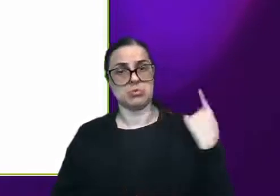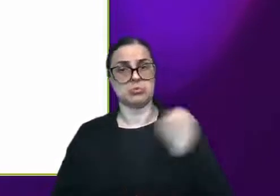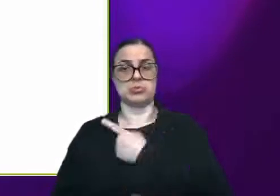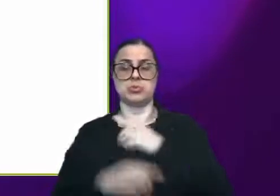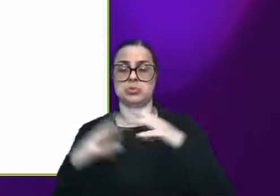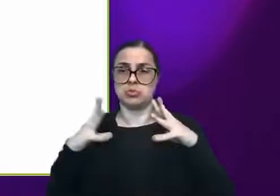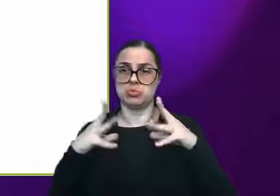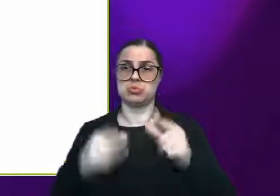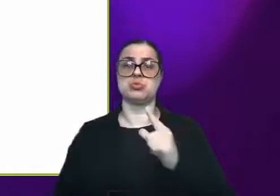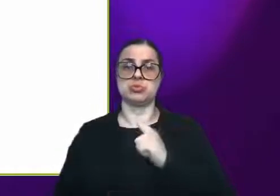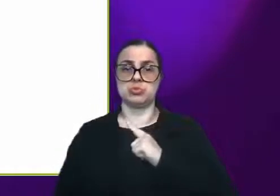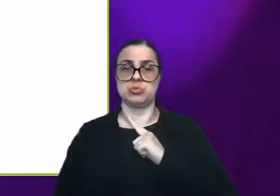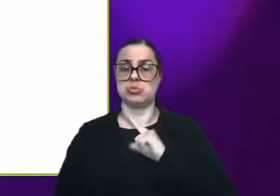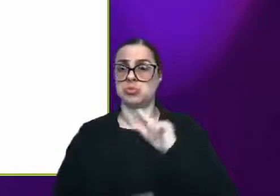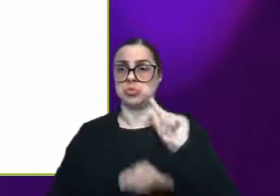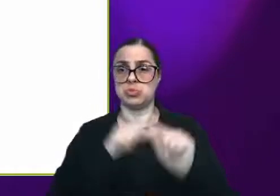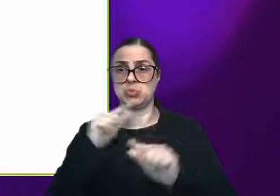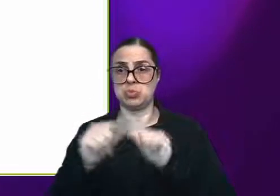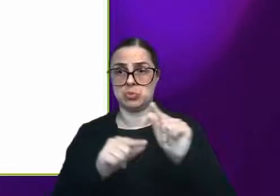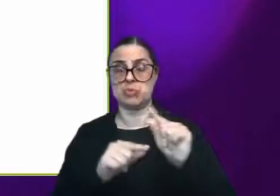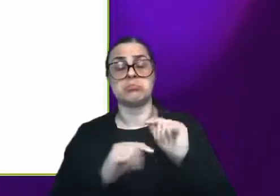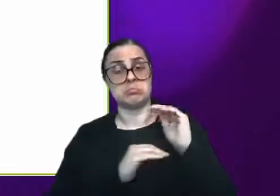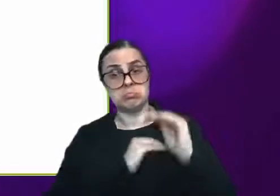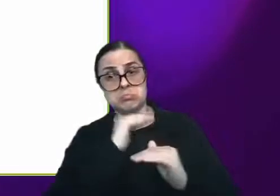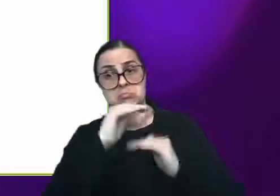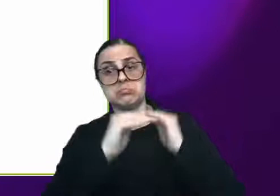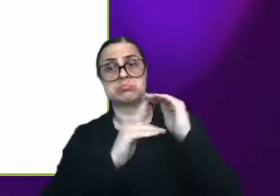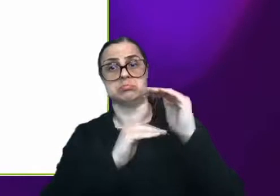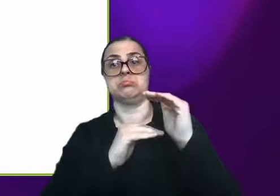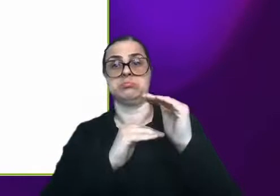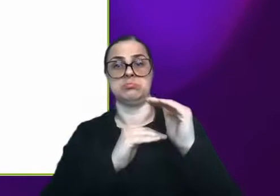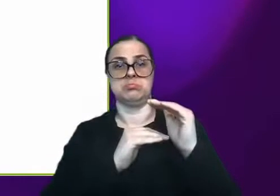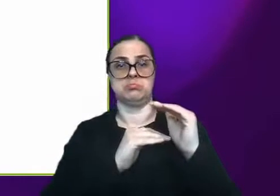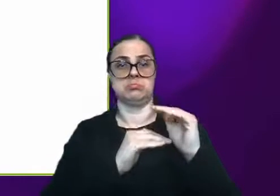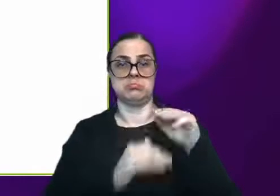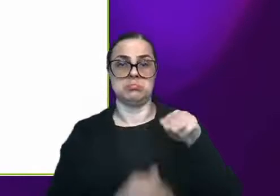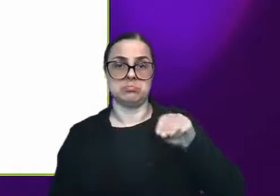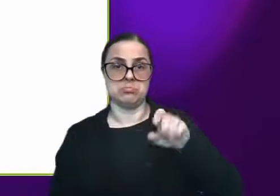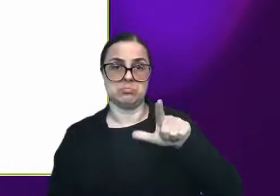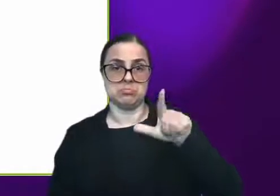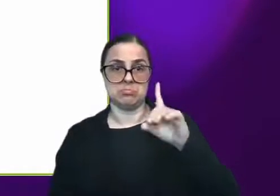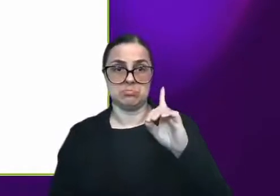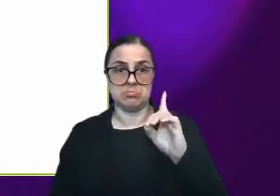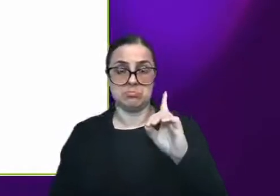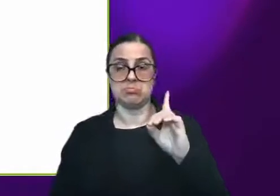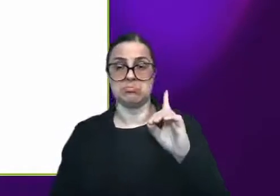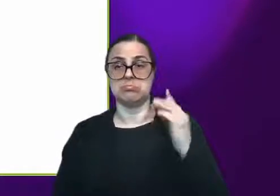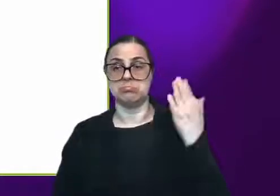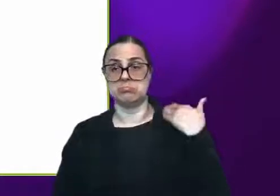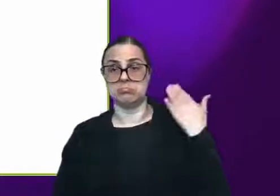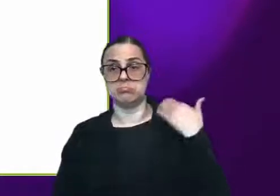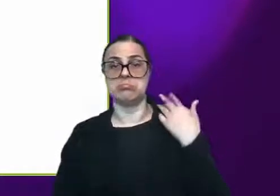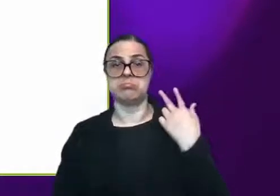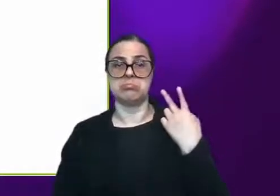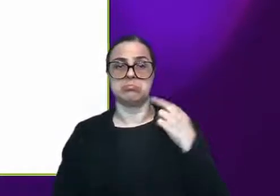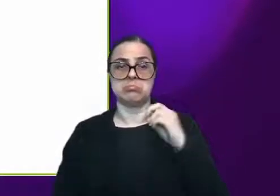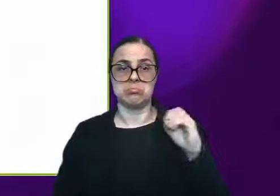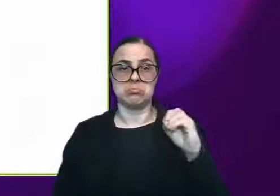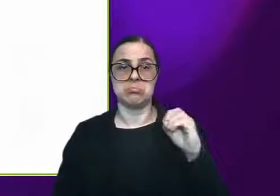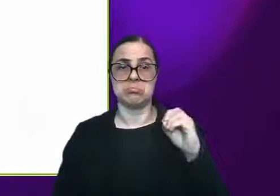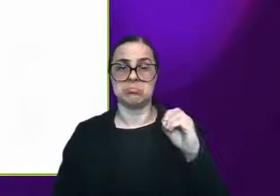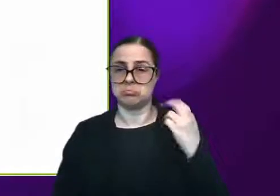MELD, e sabemos que há diferentes tipos. Há uma evolução do MELD para chegar ao MELD